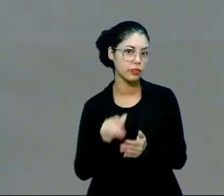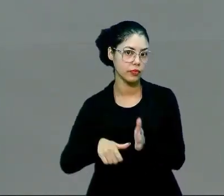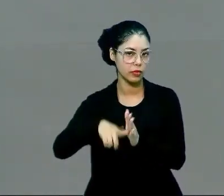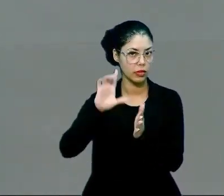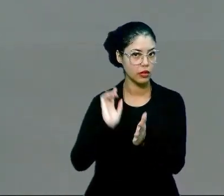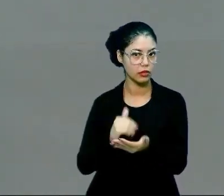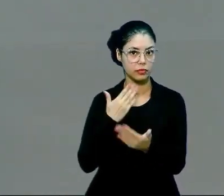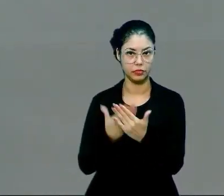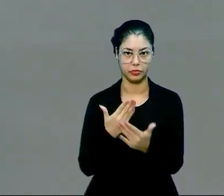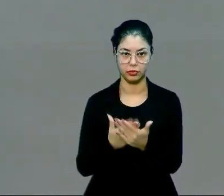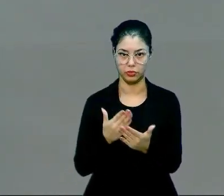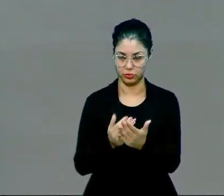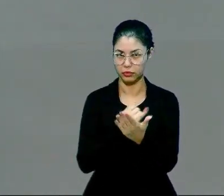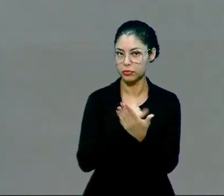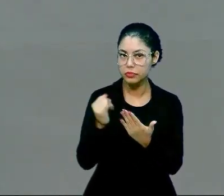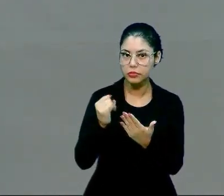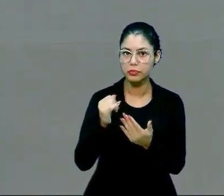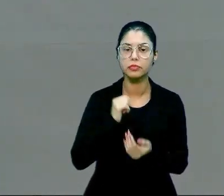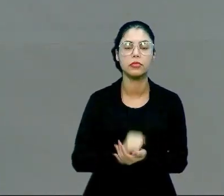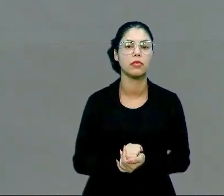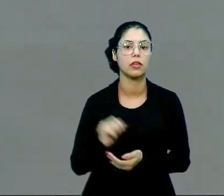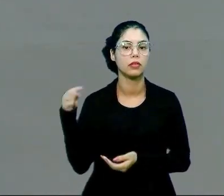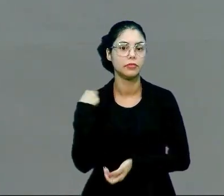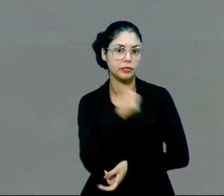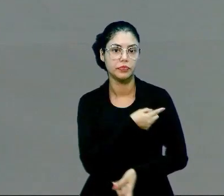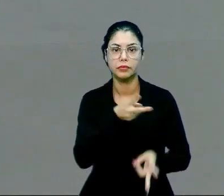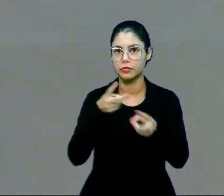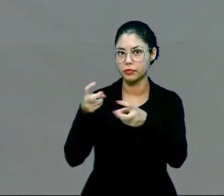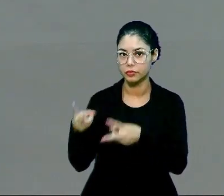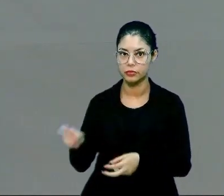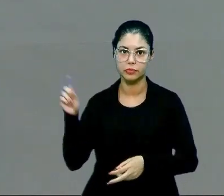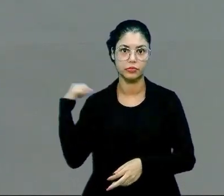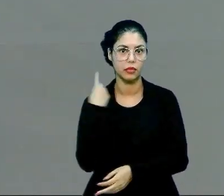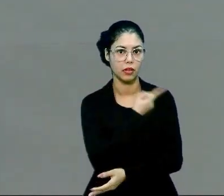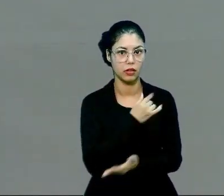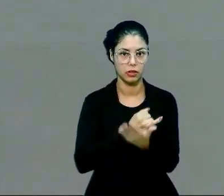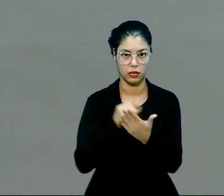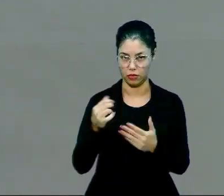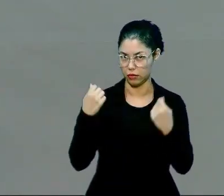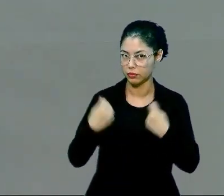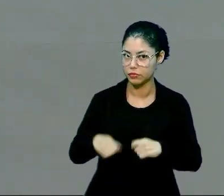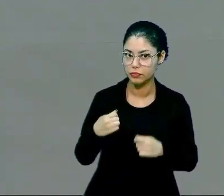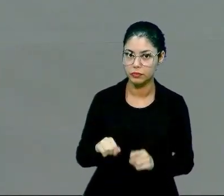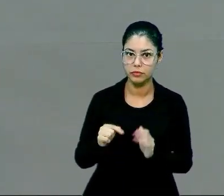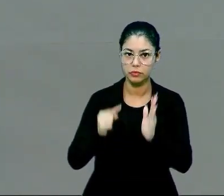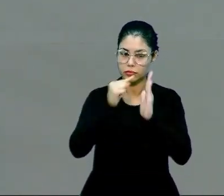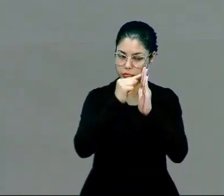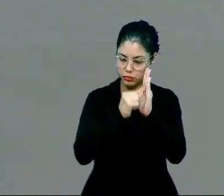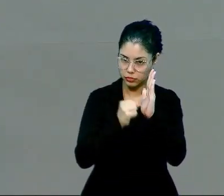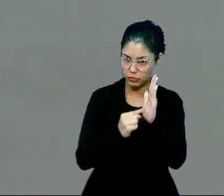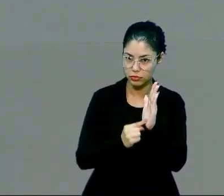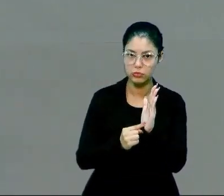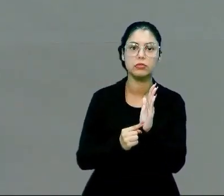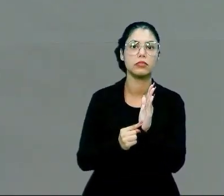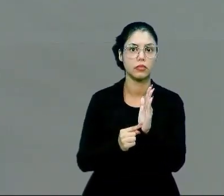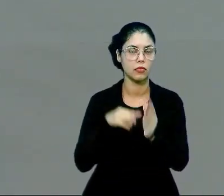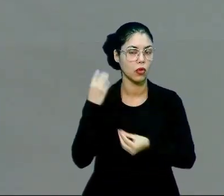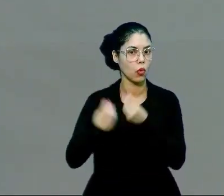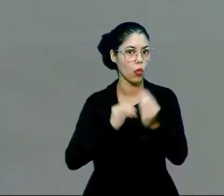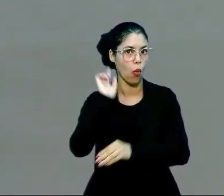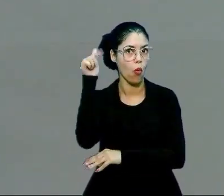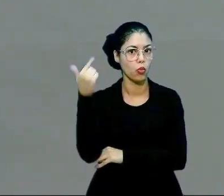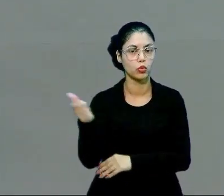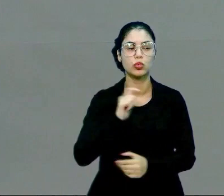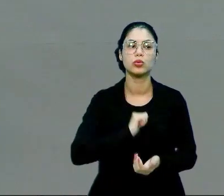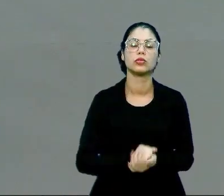estamos estudando a nossa introdução. E nós já percebemos que a nossa introdução ela precisa ser contextualizada com outras